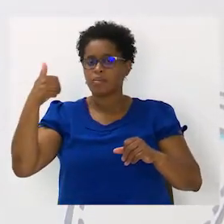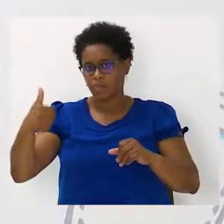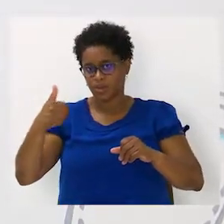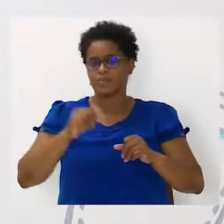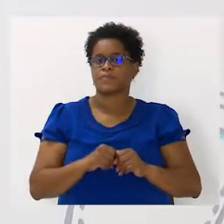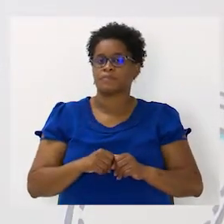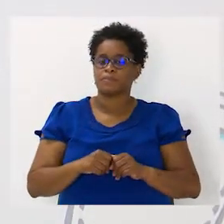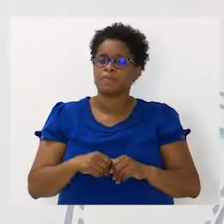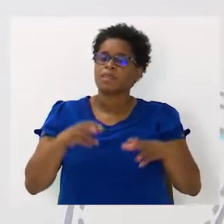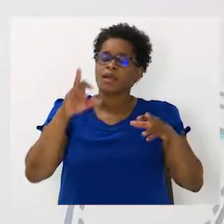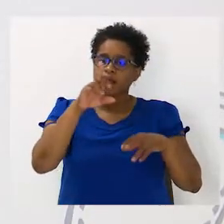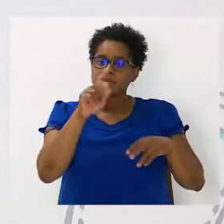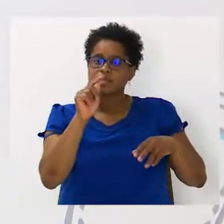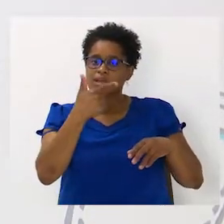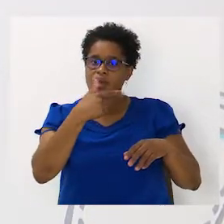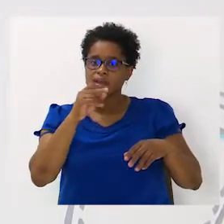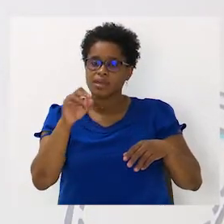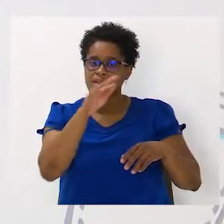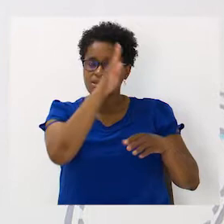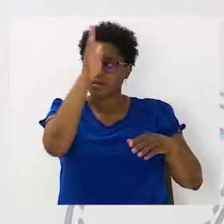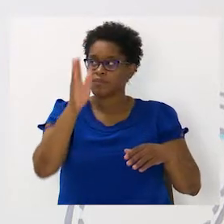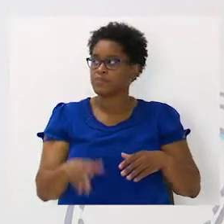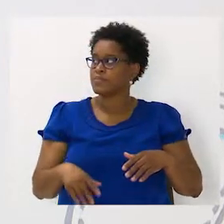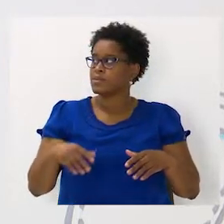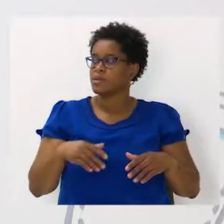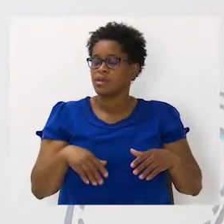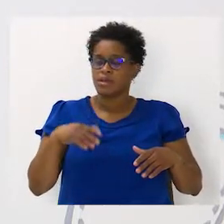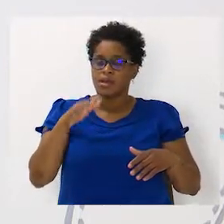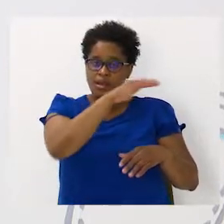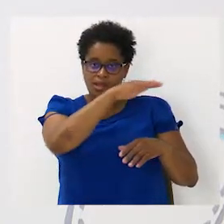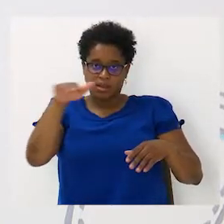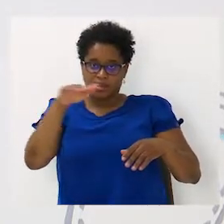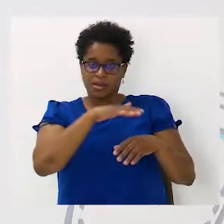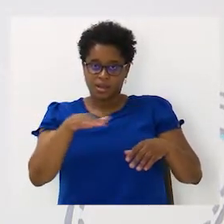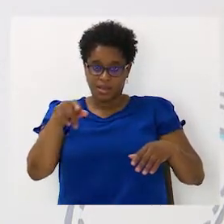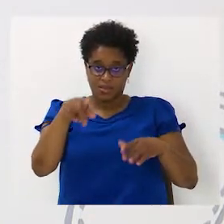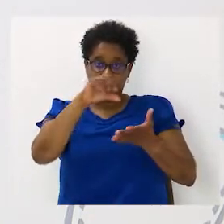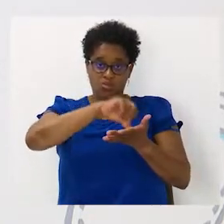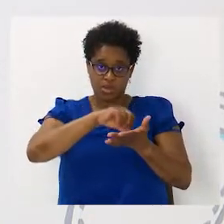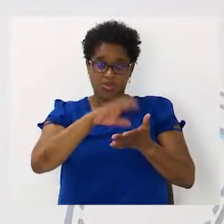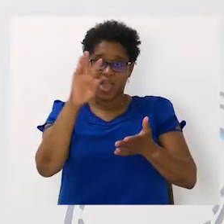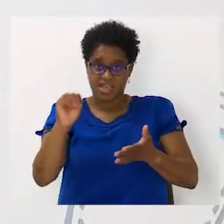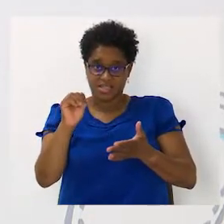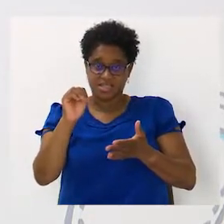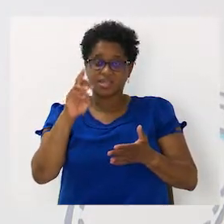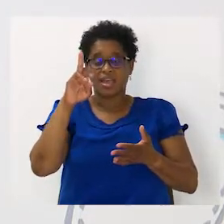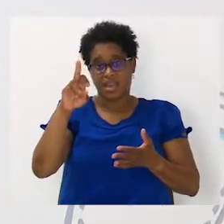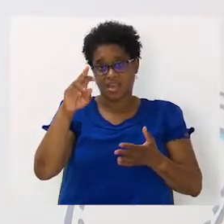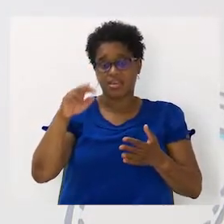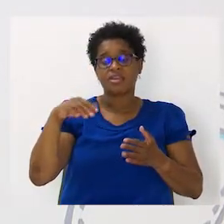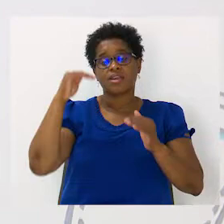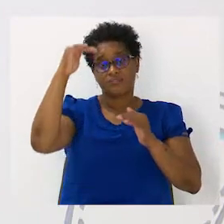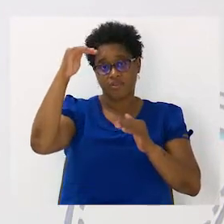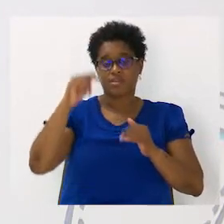segmento B. As retas paralelas, reta S, que aqui fica no meio, reta R em cima, são duas